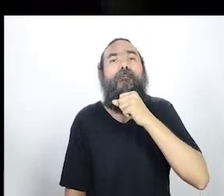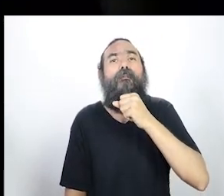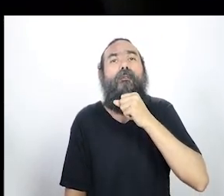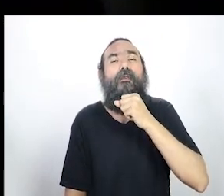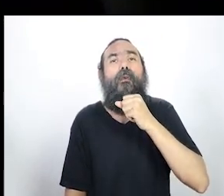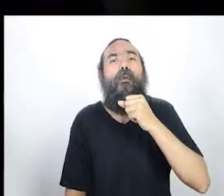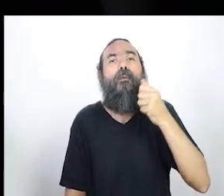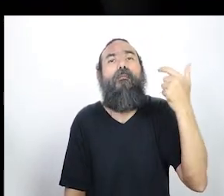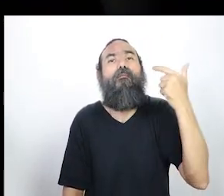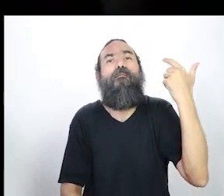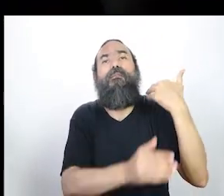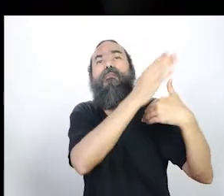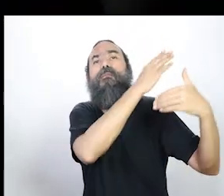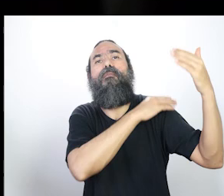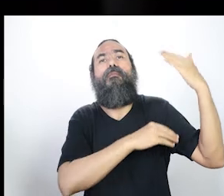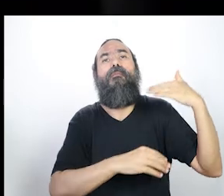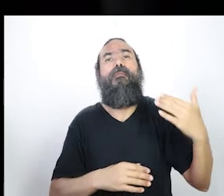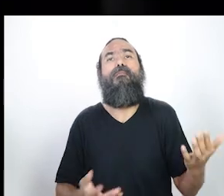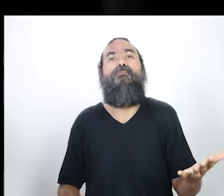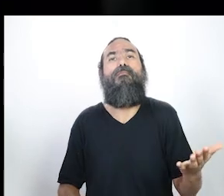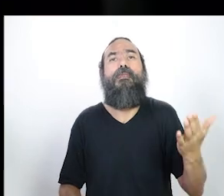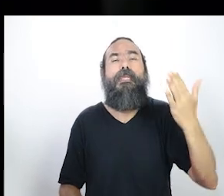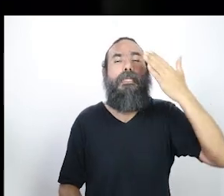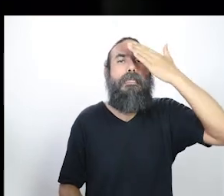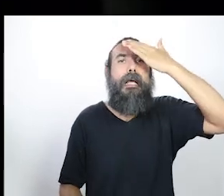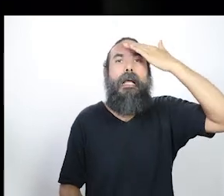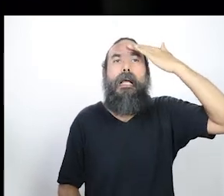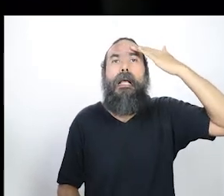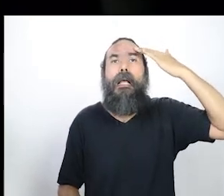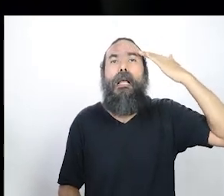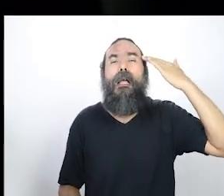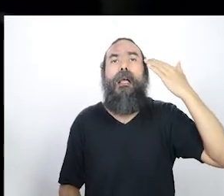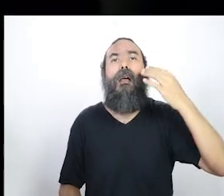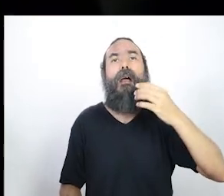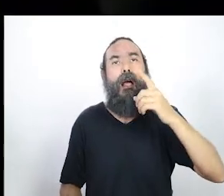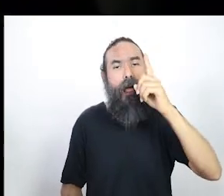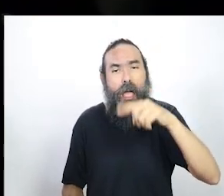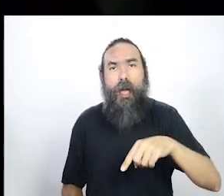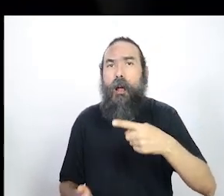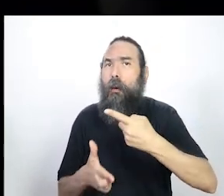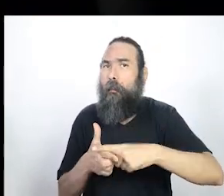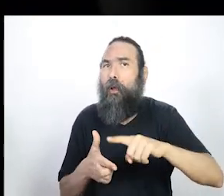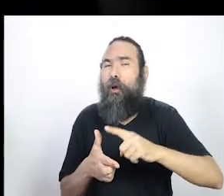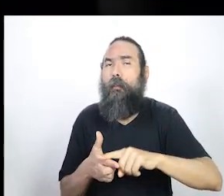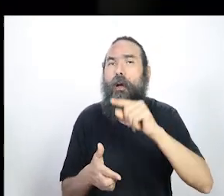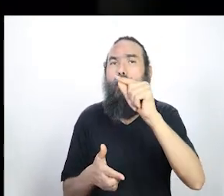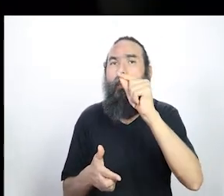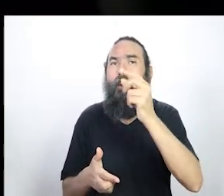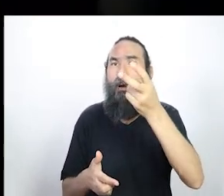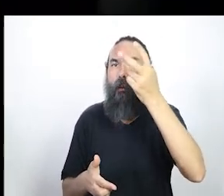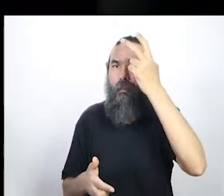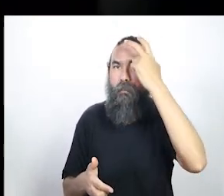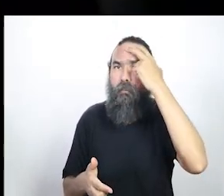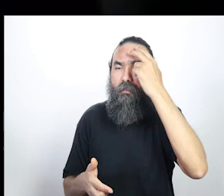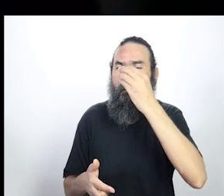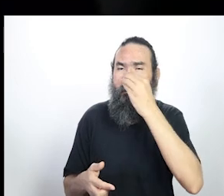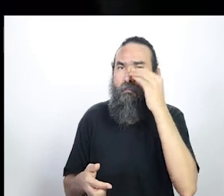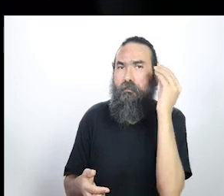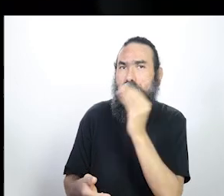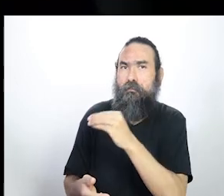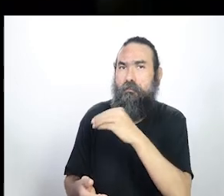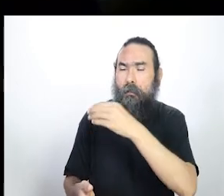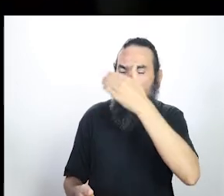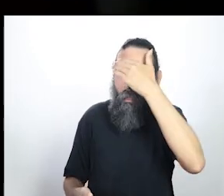sabe? Isso é sinal de que nós estamos tendo um grande problema cultural, familiar, porque as pessoas